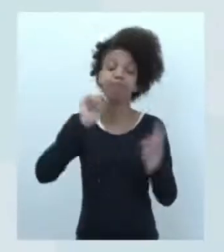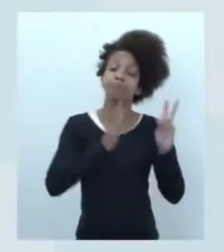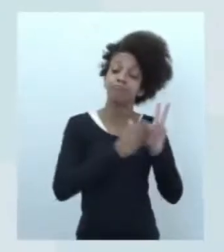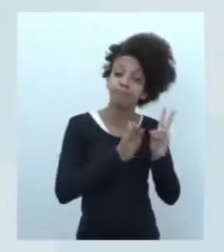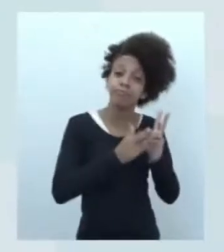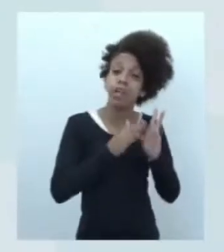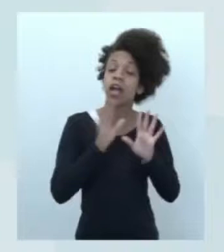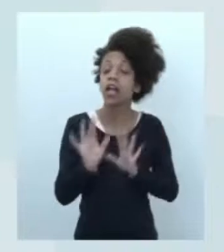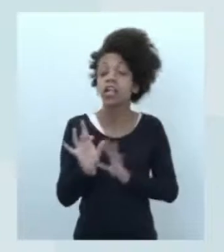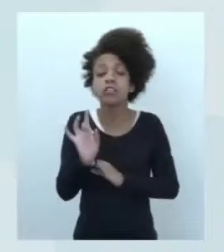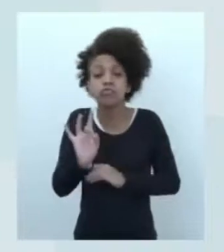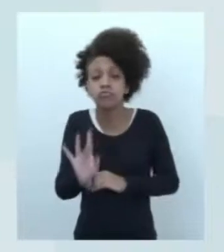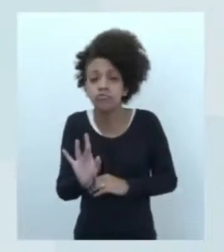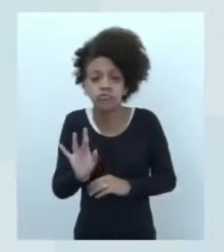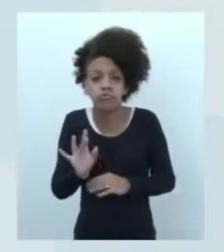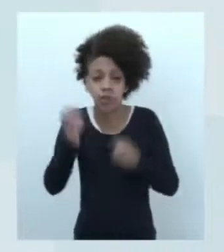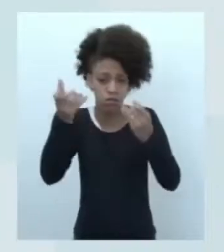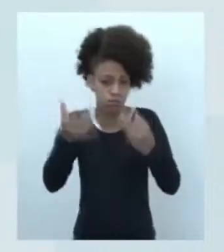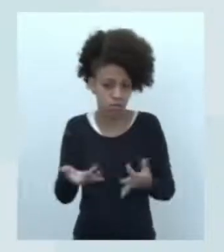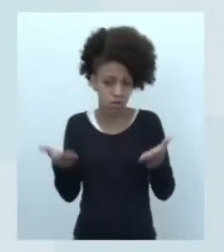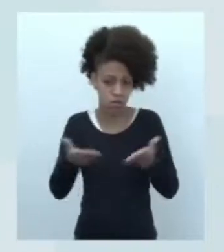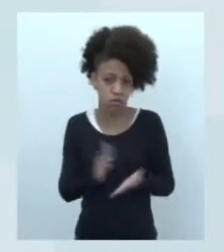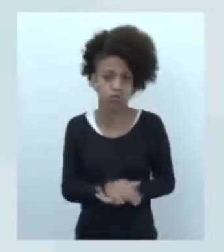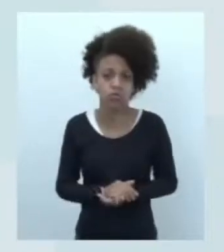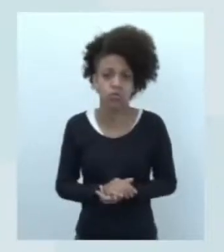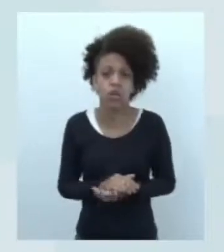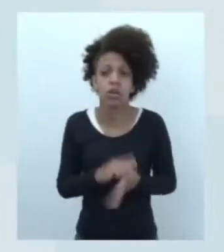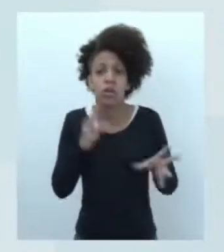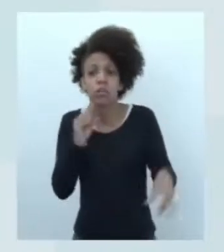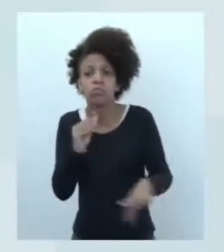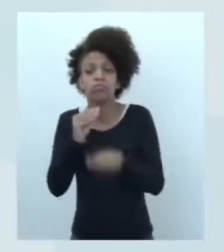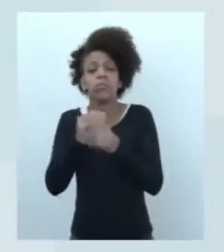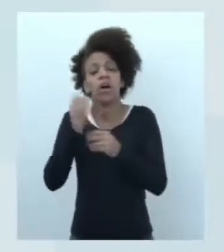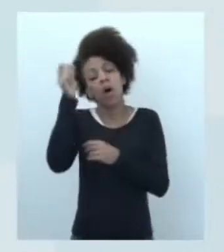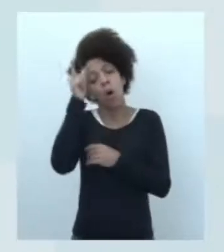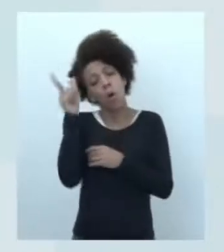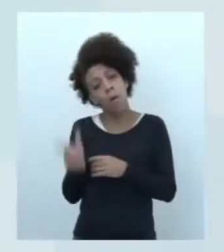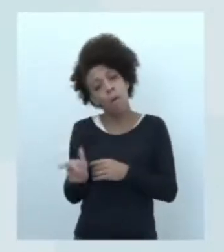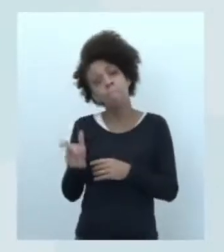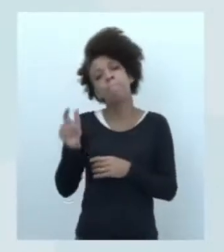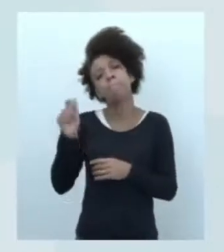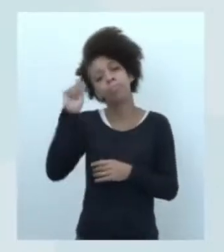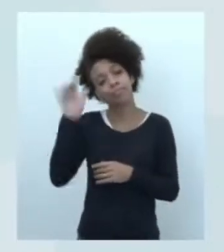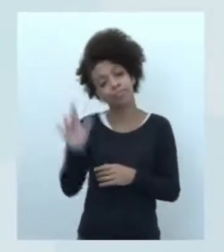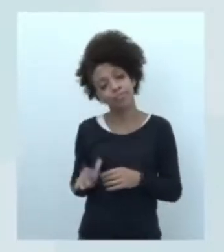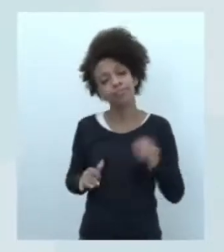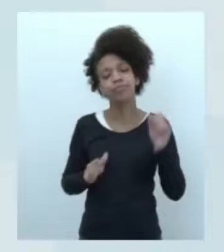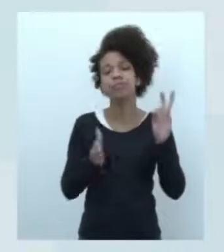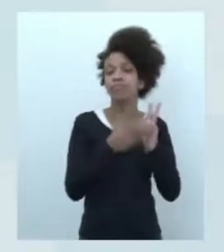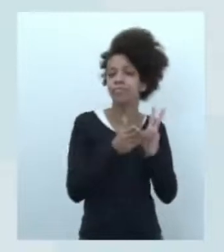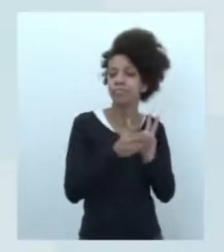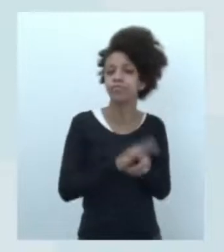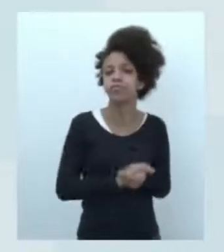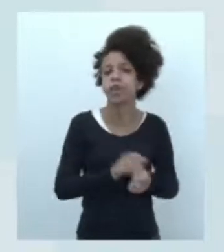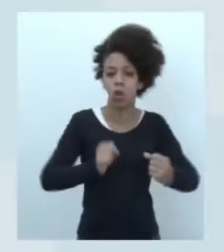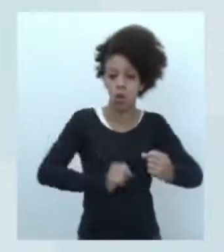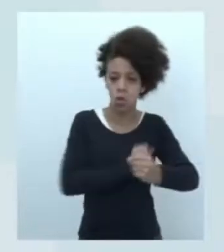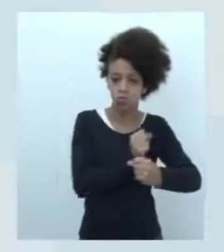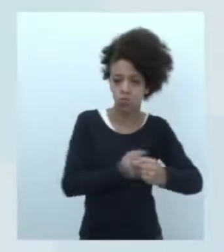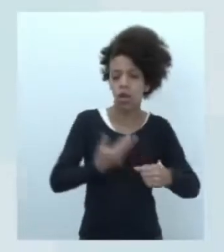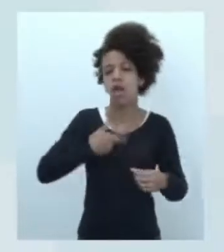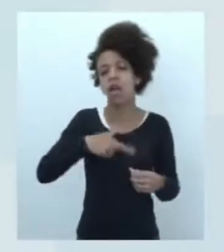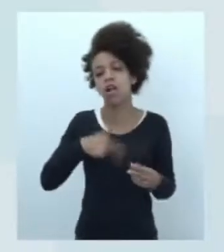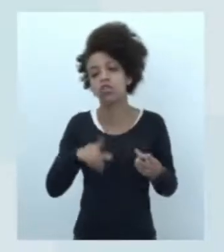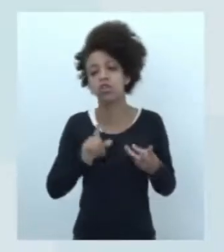só retomando o que a gente falou hoje, né? Então, contribuições das culturas africanas e indígenas na culinária, religiões,